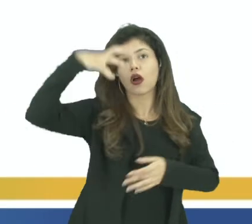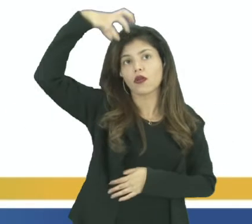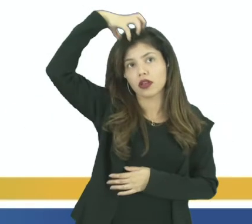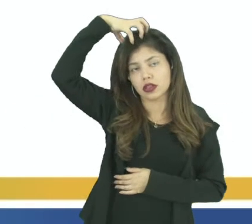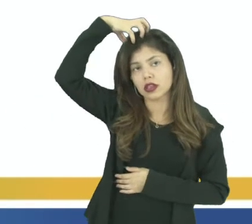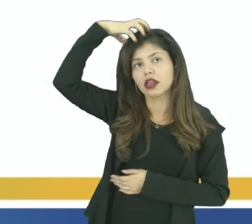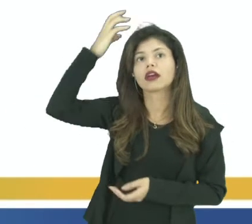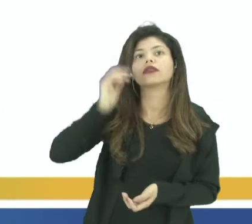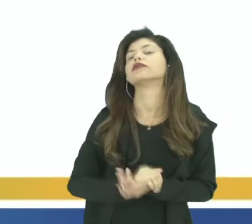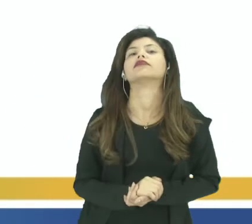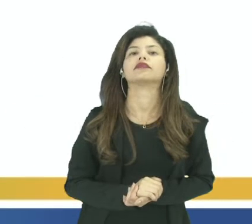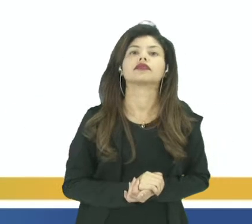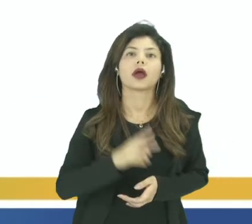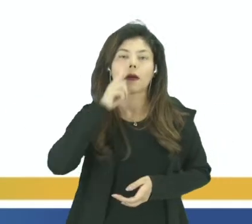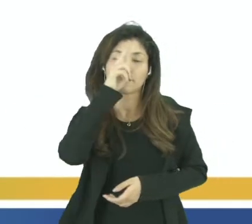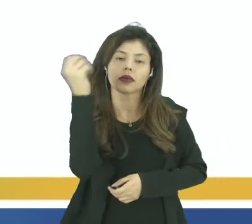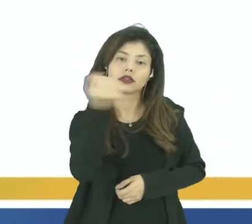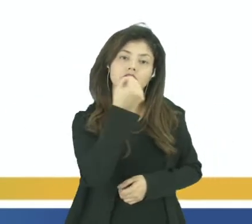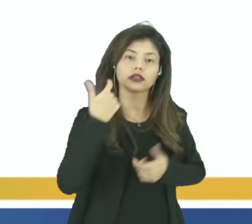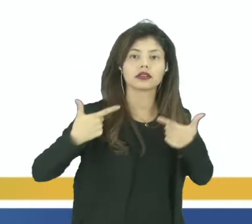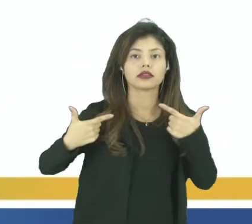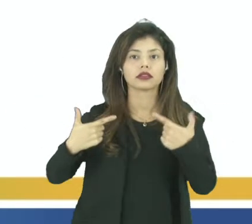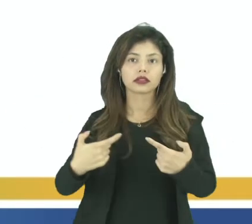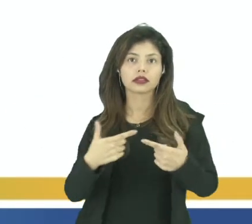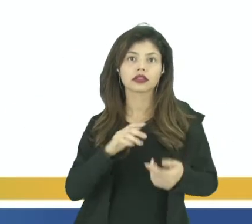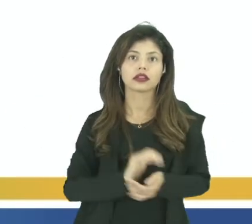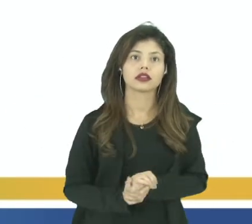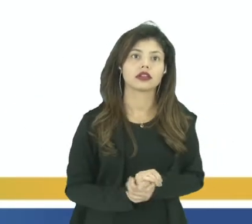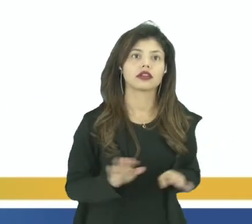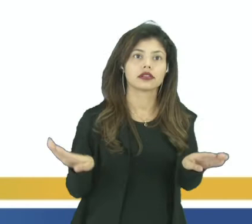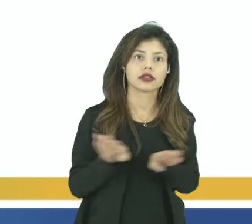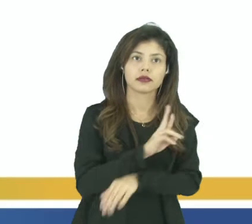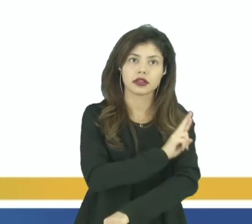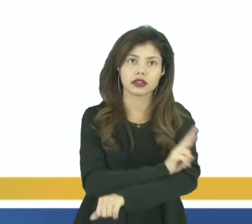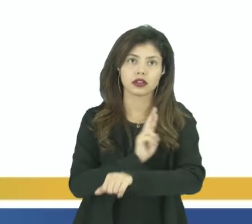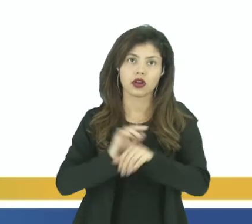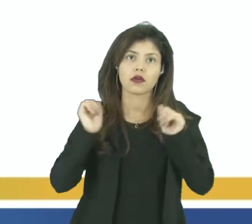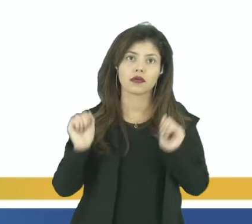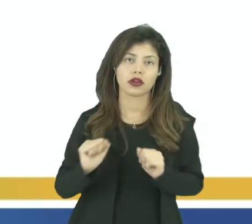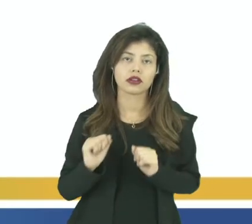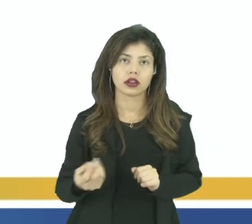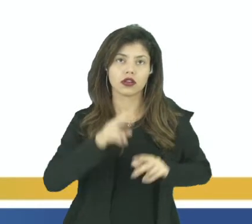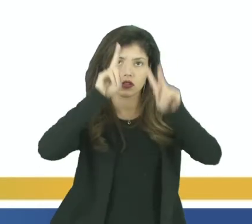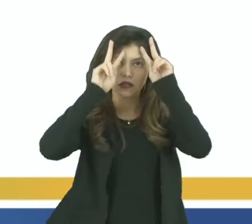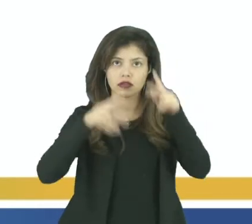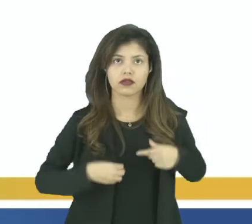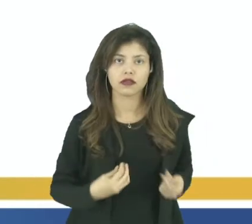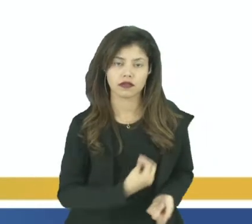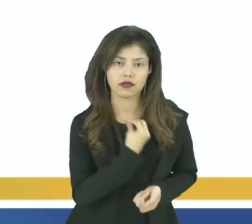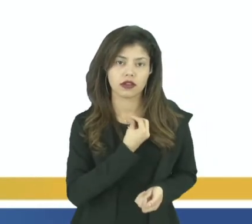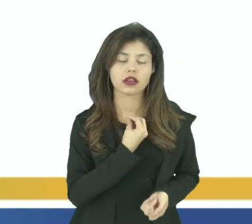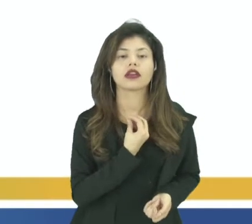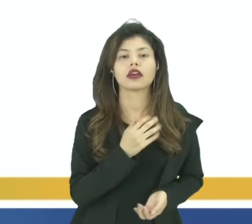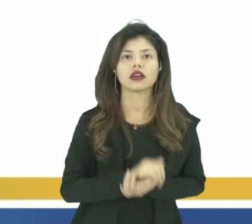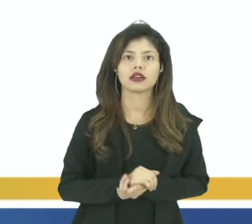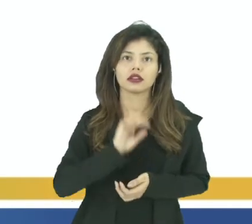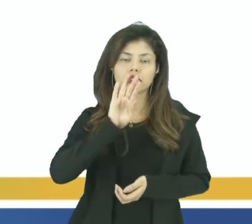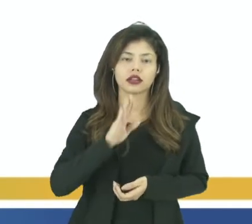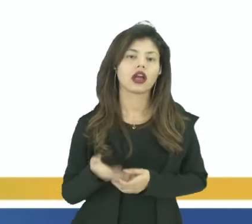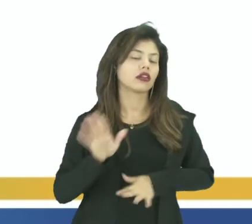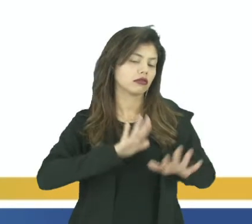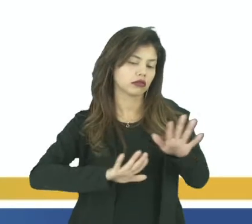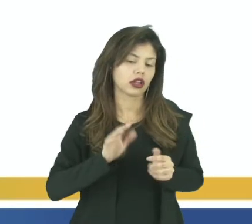rei, que concentra o poder das armas e da religião, poderá garantir que os homens vivessem em